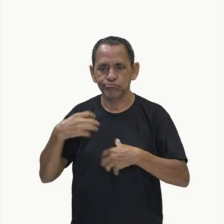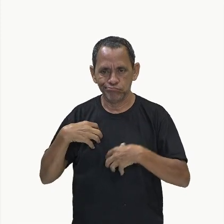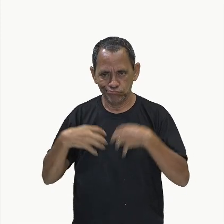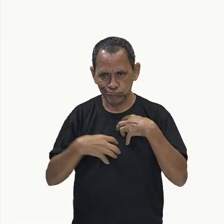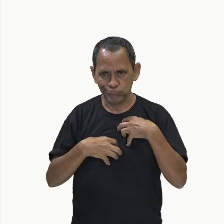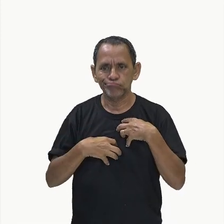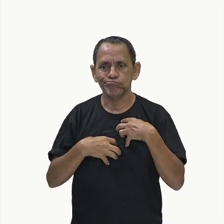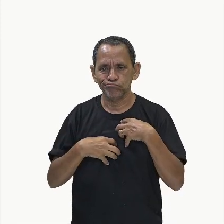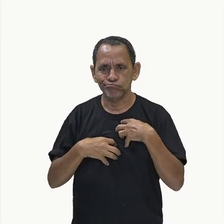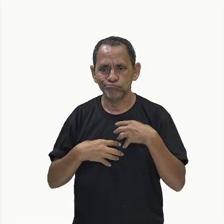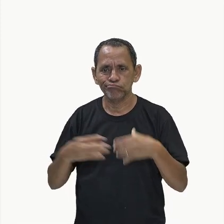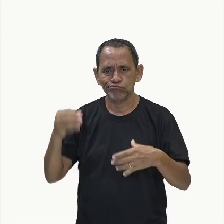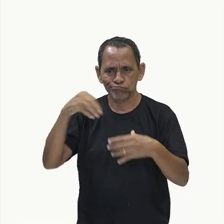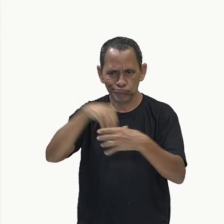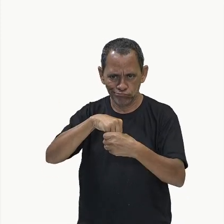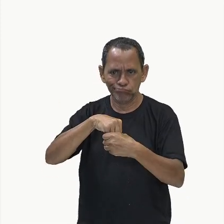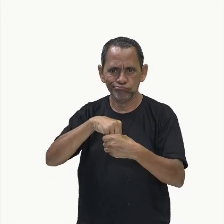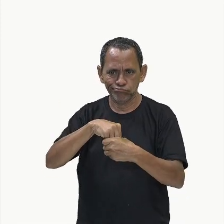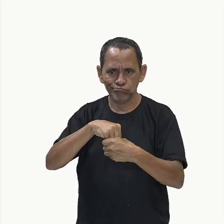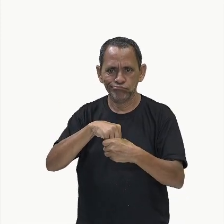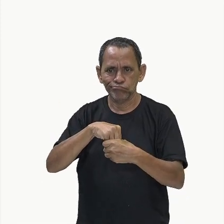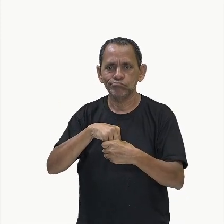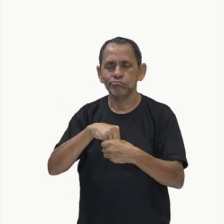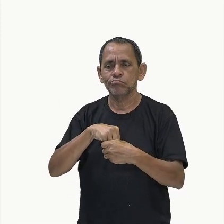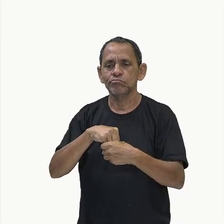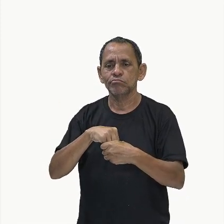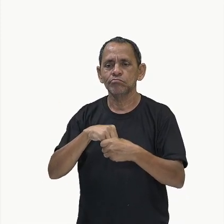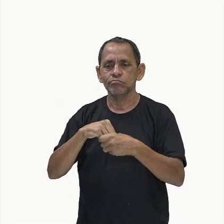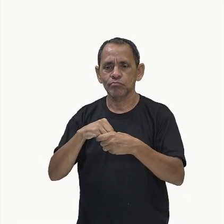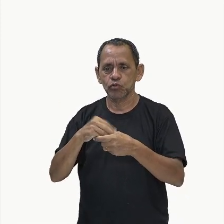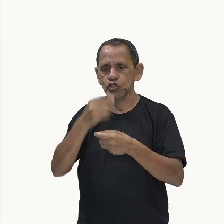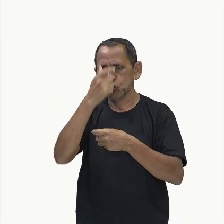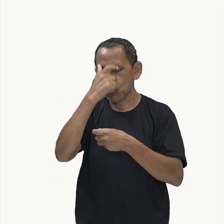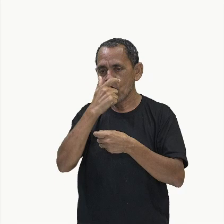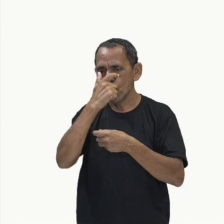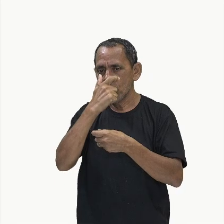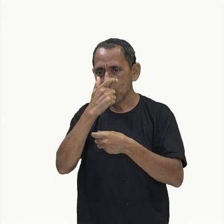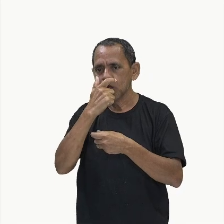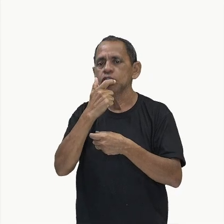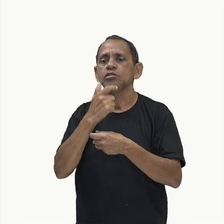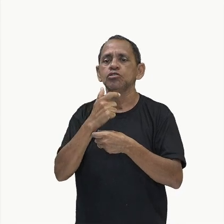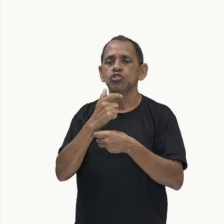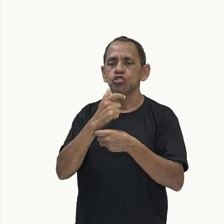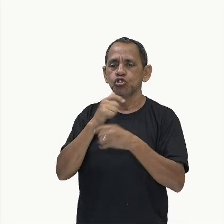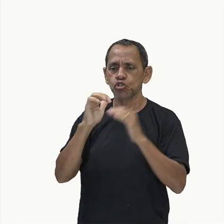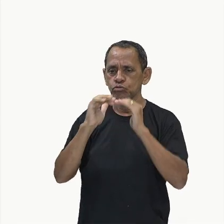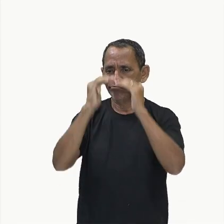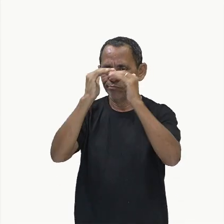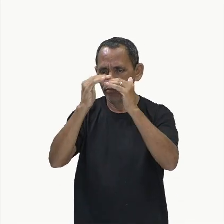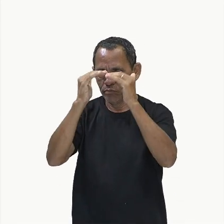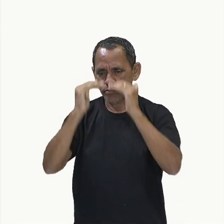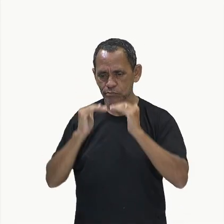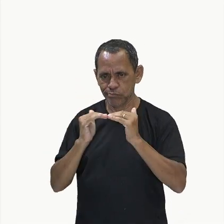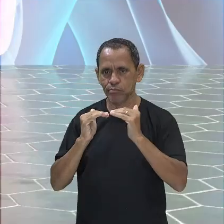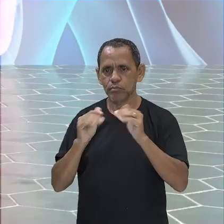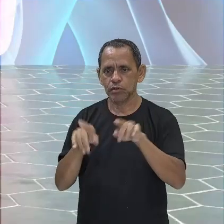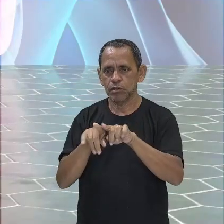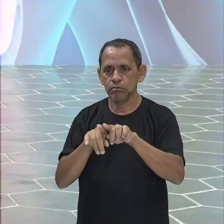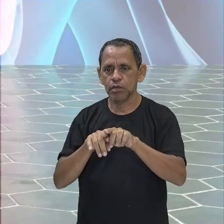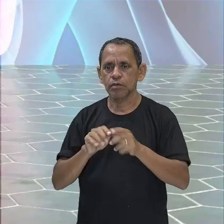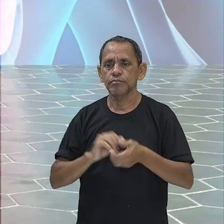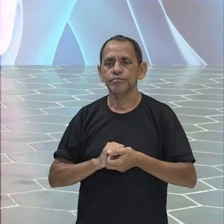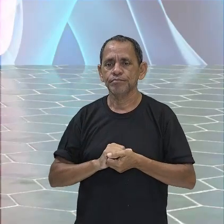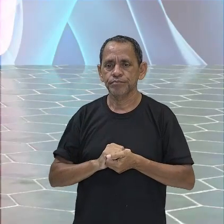inferiores. Elas já estão lá dentro da nossa caixa torácica, né? E